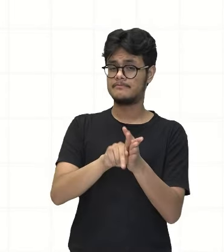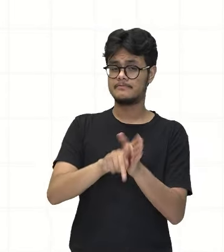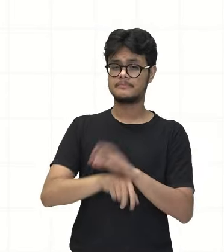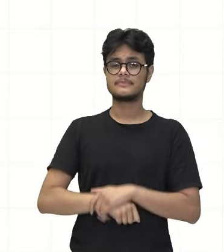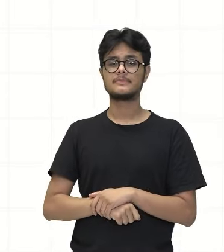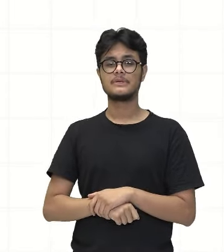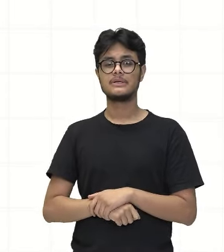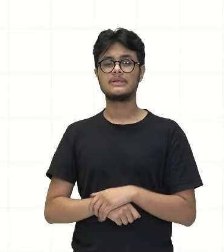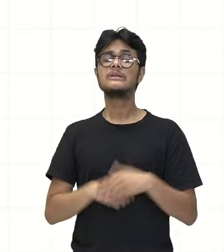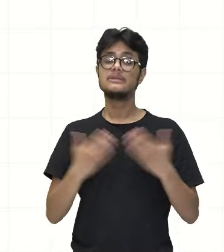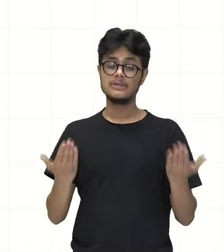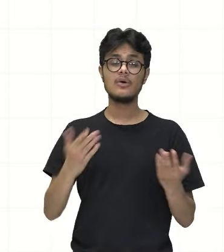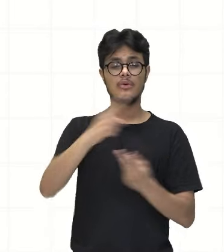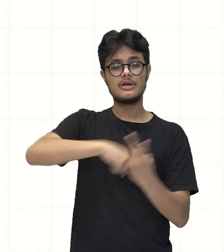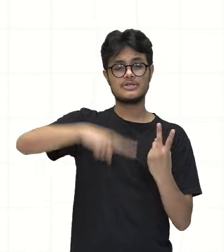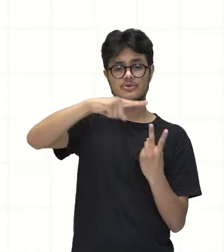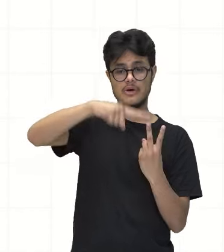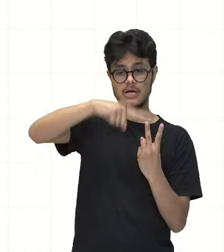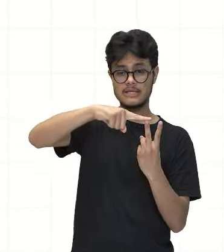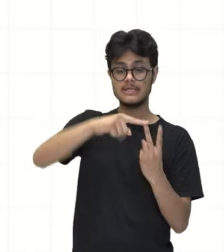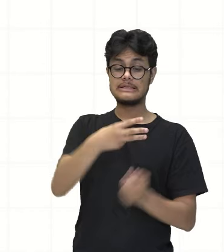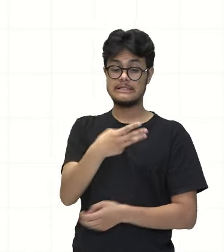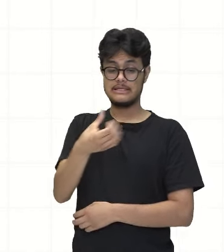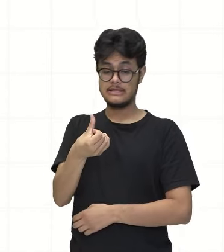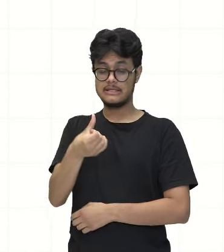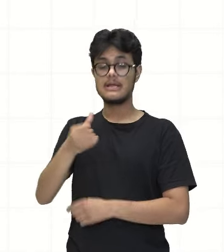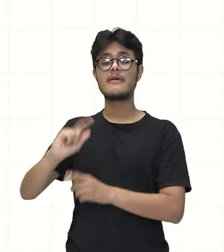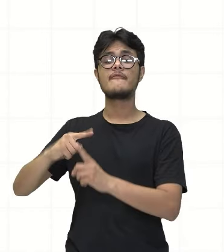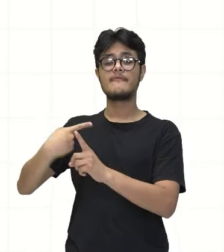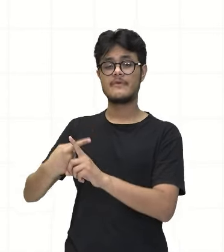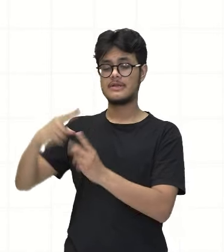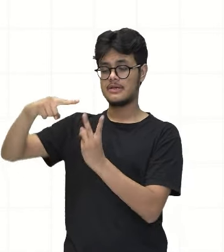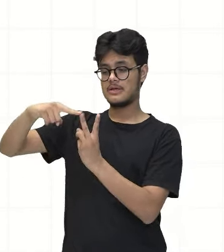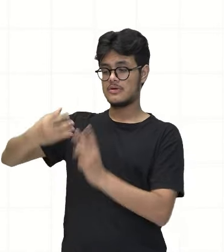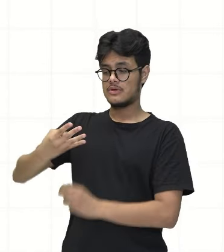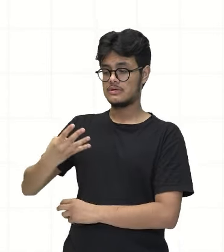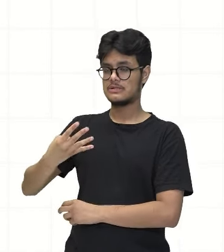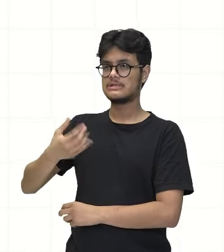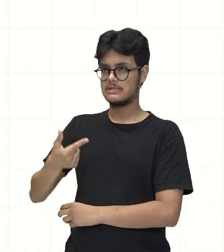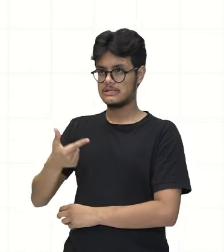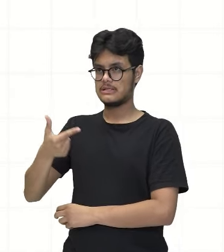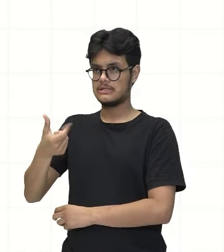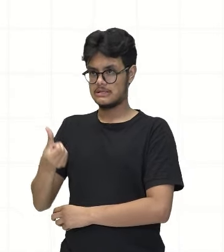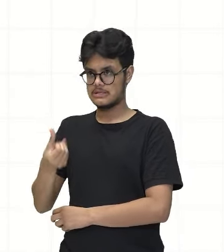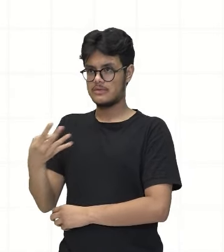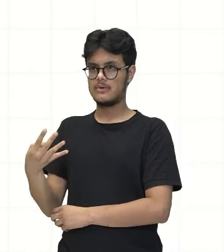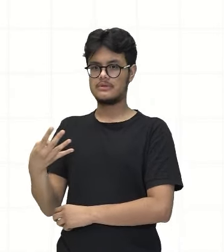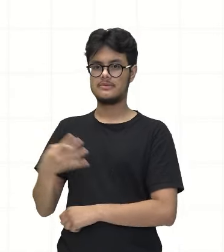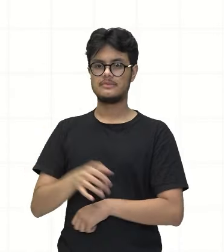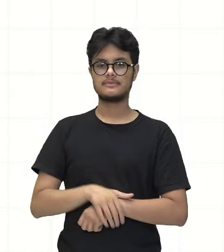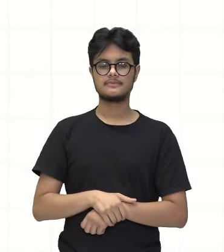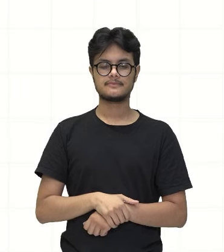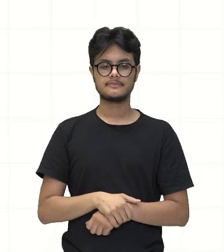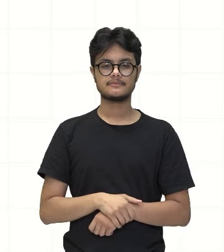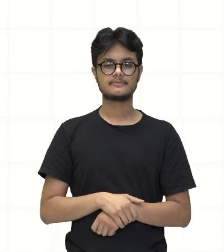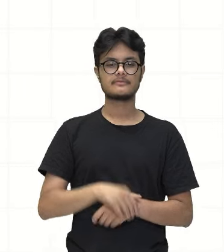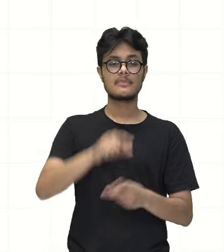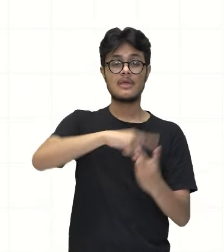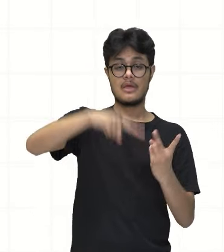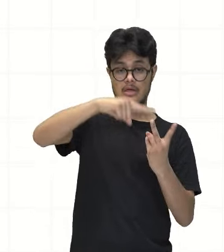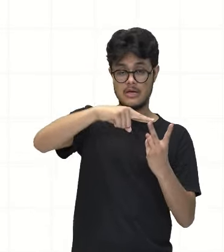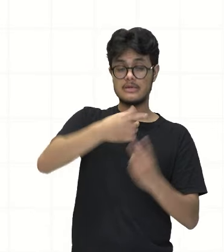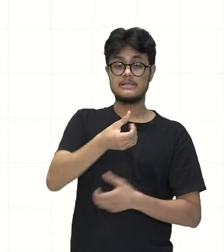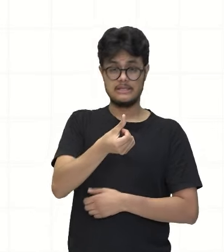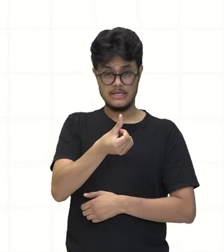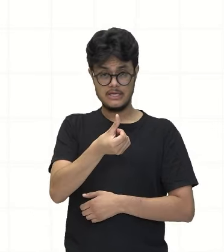posso escrever assim, ó. Raiz quadrada de 36 vezes raiz quadrada de 64. Então, h vai ser 6,